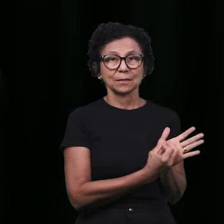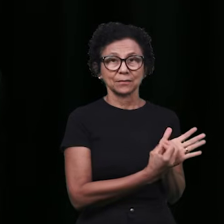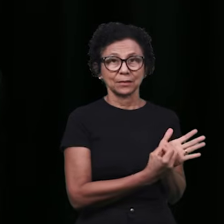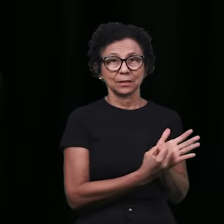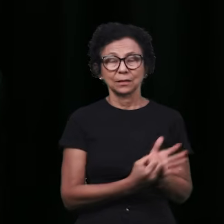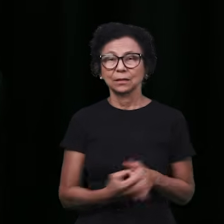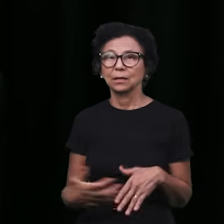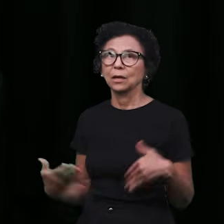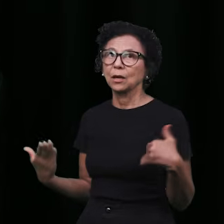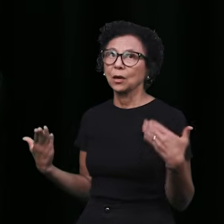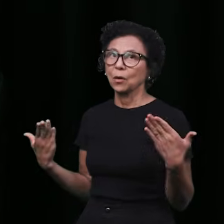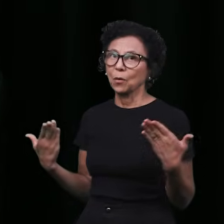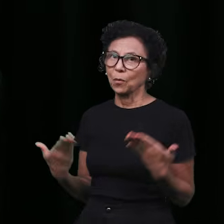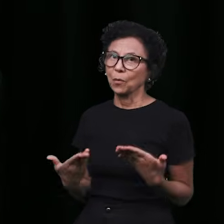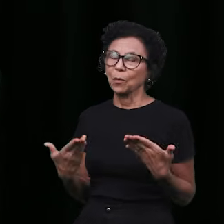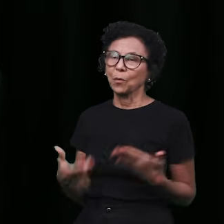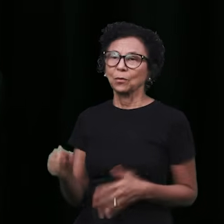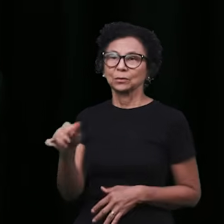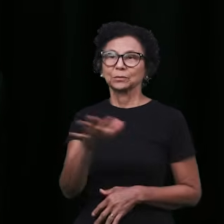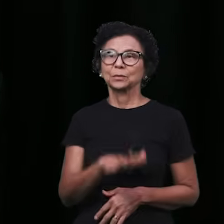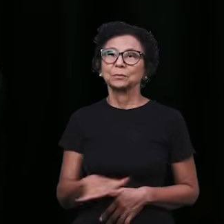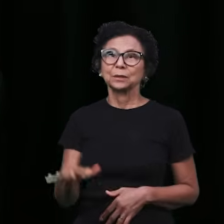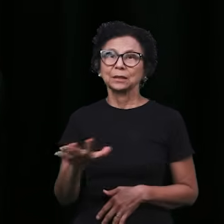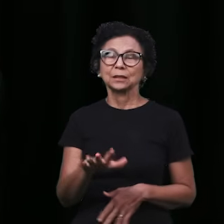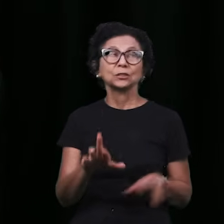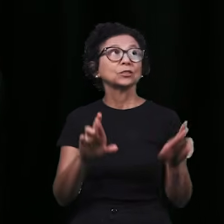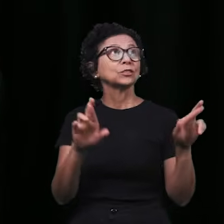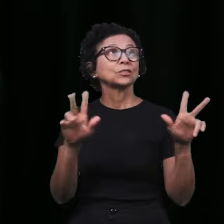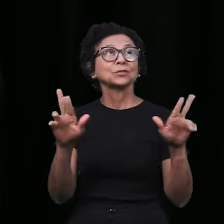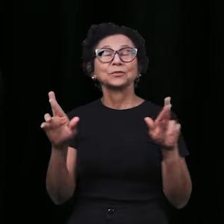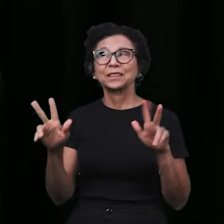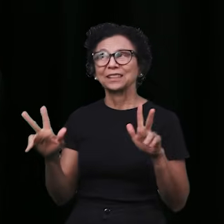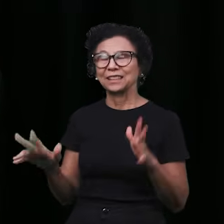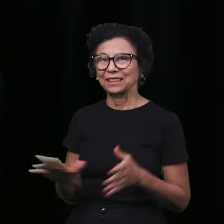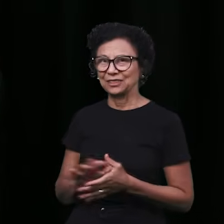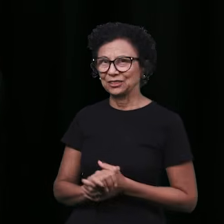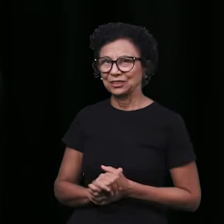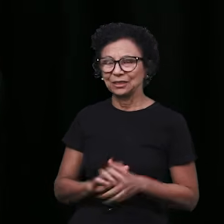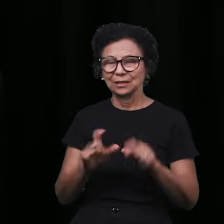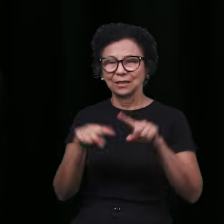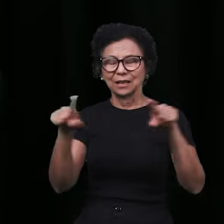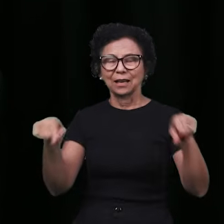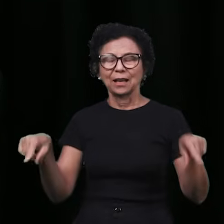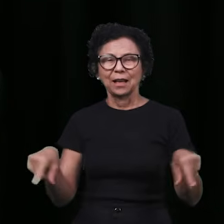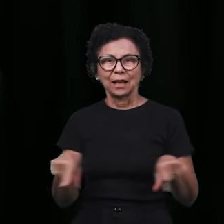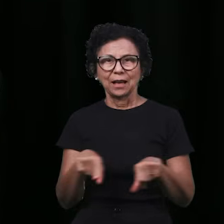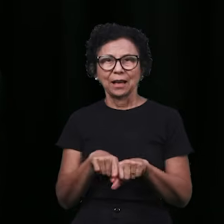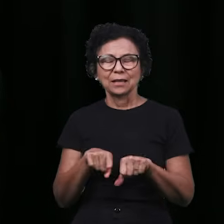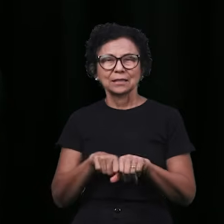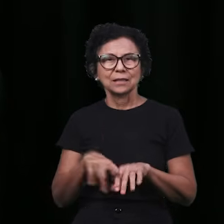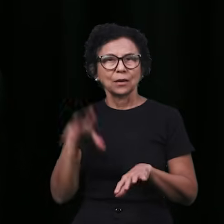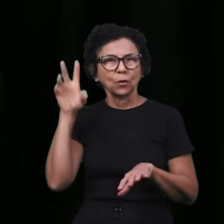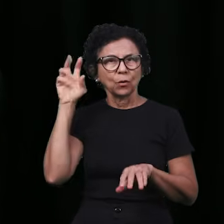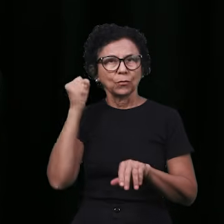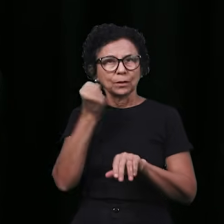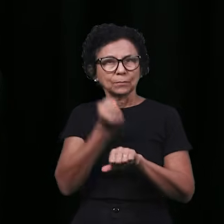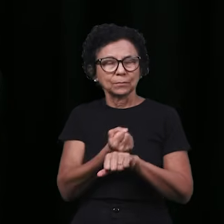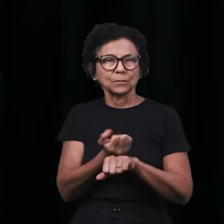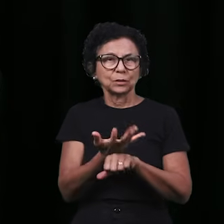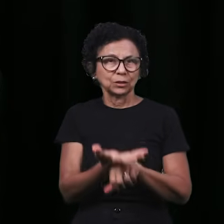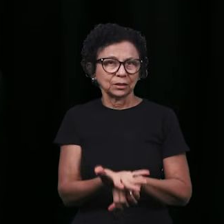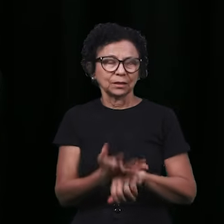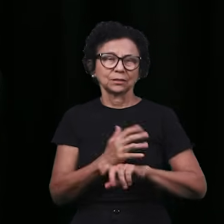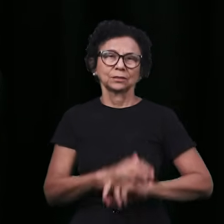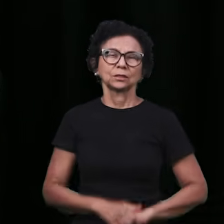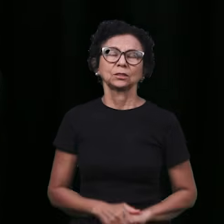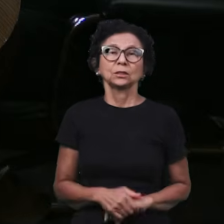Hoje nós estamos num ambiente um pouco diferente. Nós estamos aqui na sala do podcast. Nós vamos conversar, dar continuidade ao tema sobre